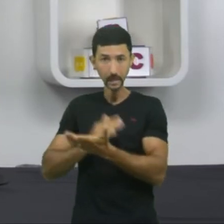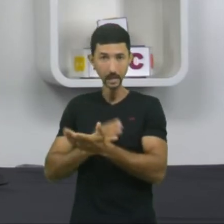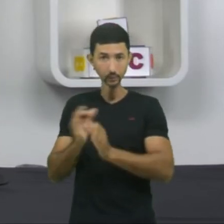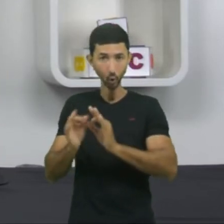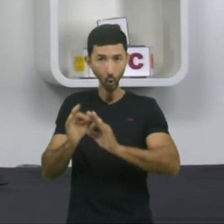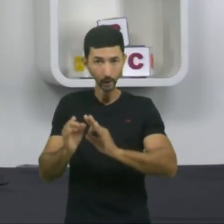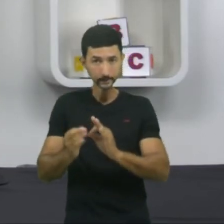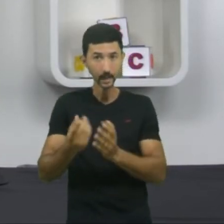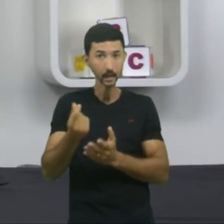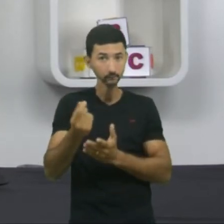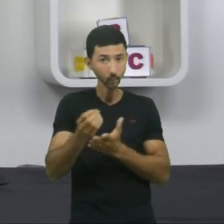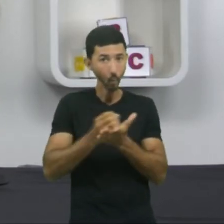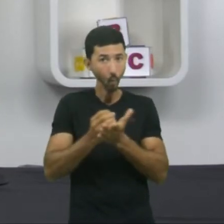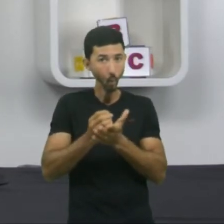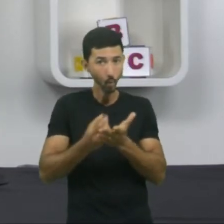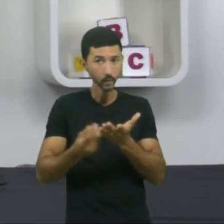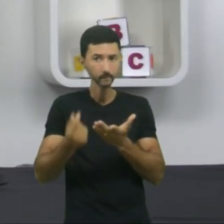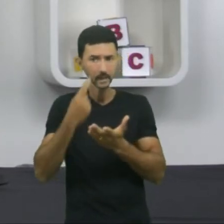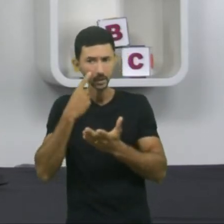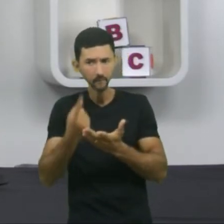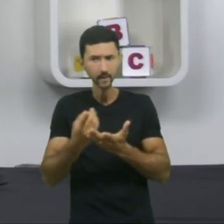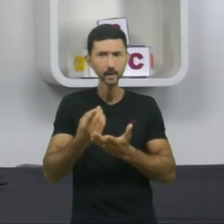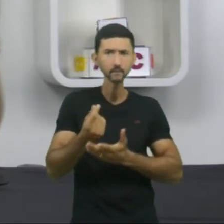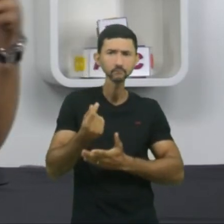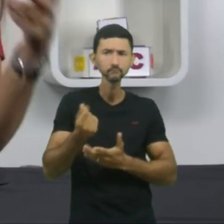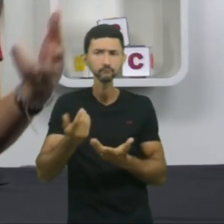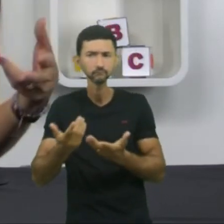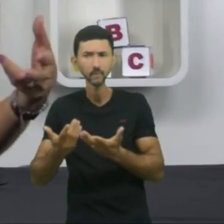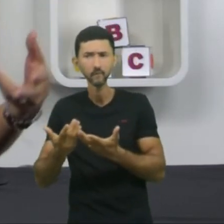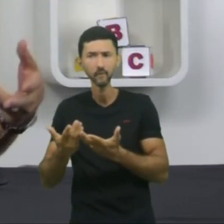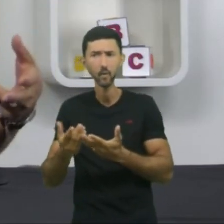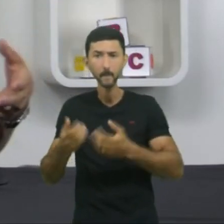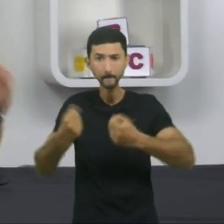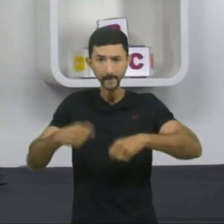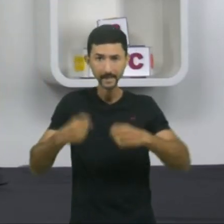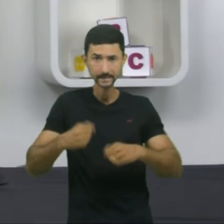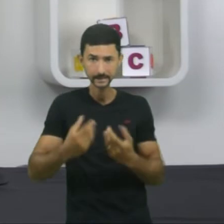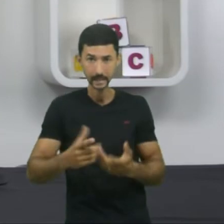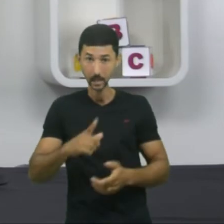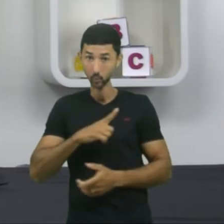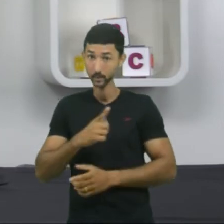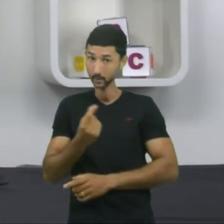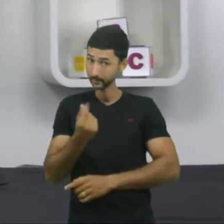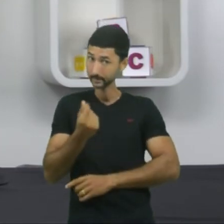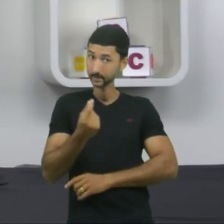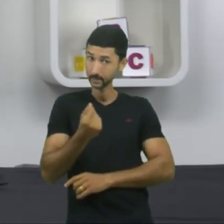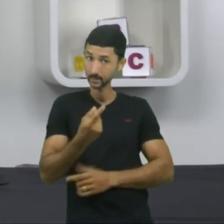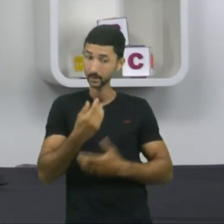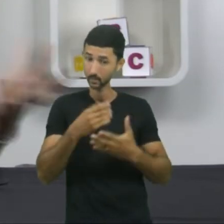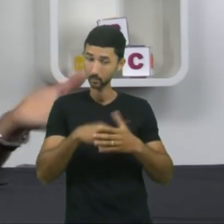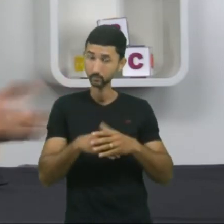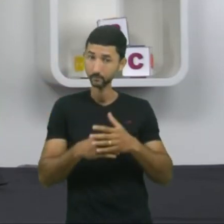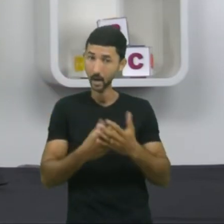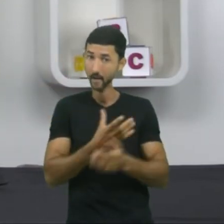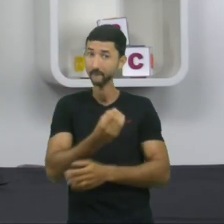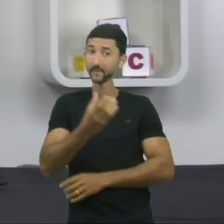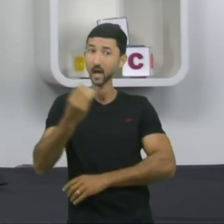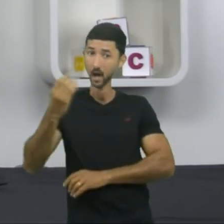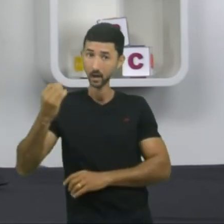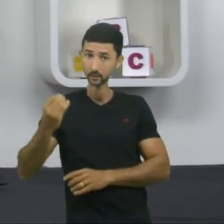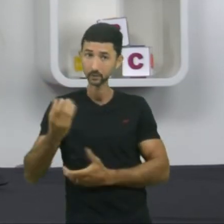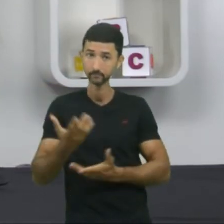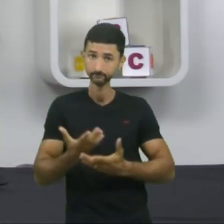fazer o orçamento, verificar quanto provavelmente eu precisarei ter em reais para essa